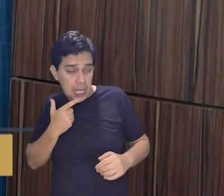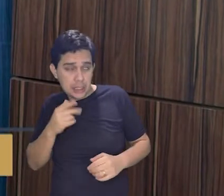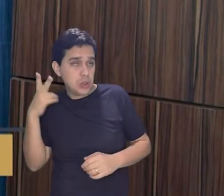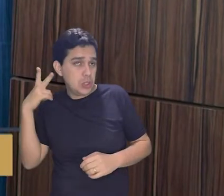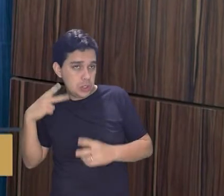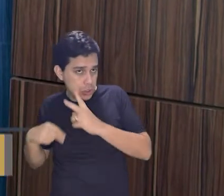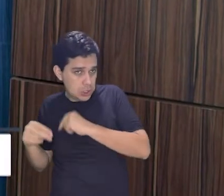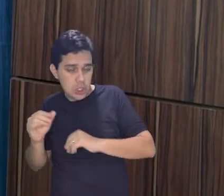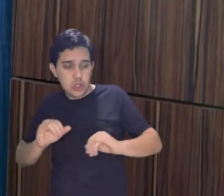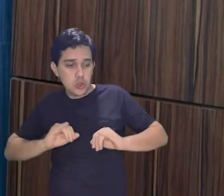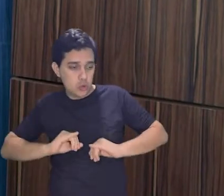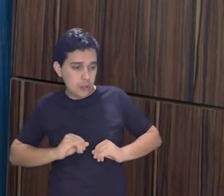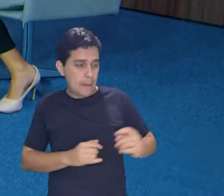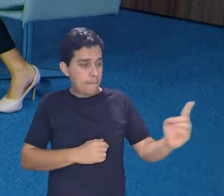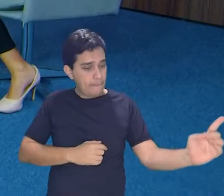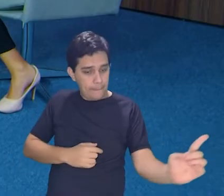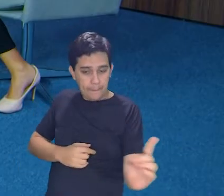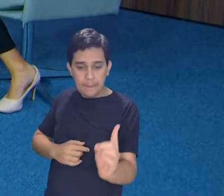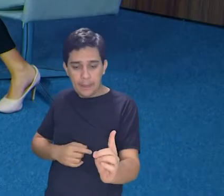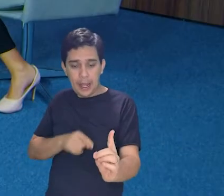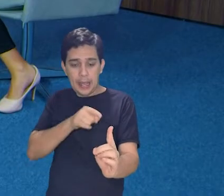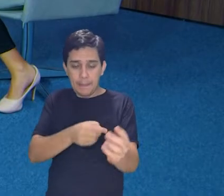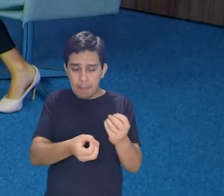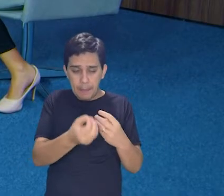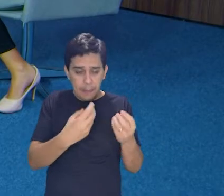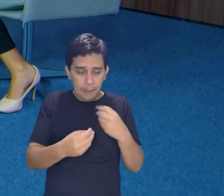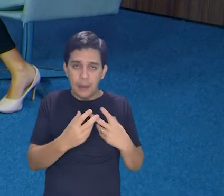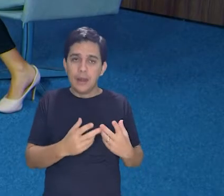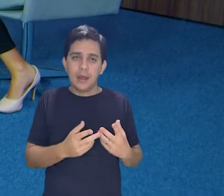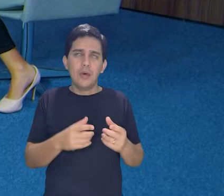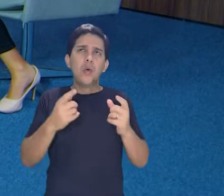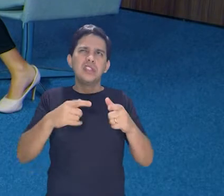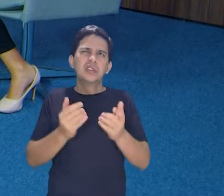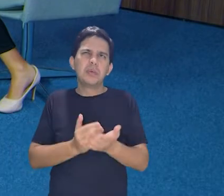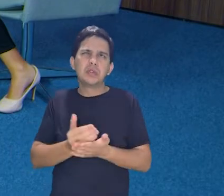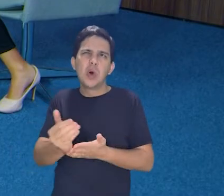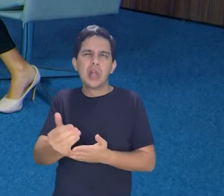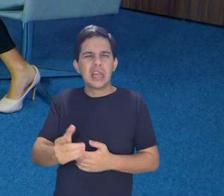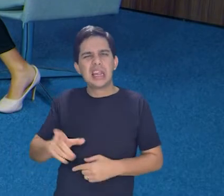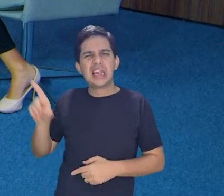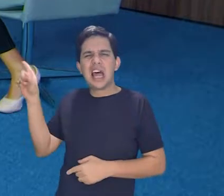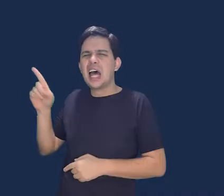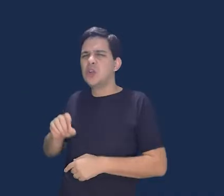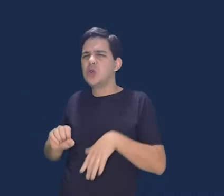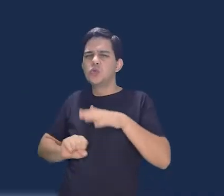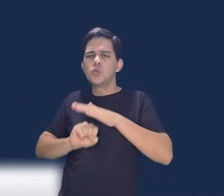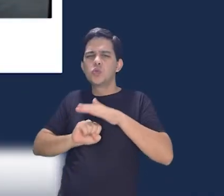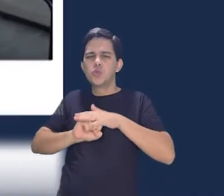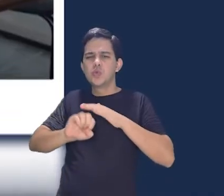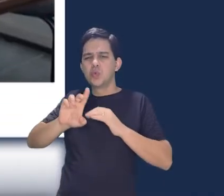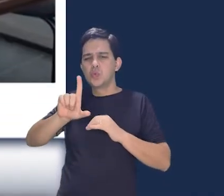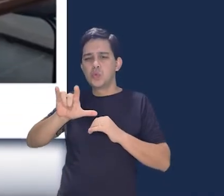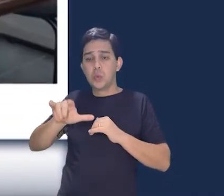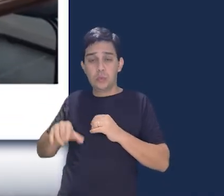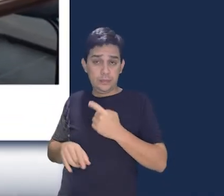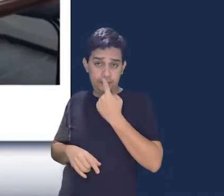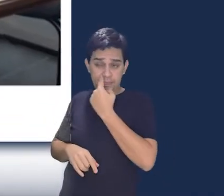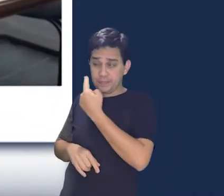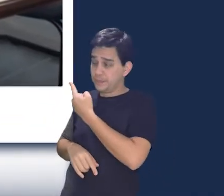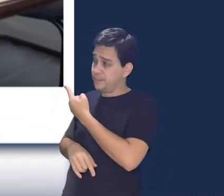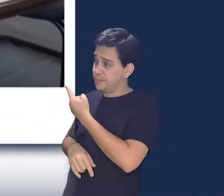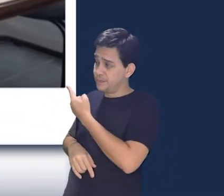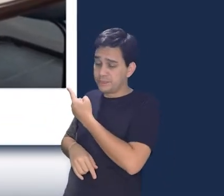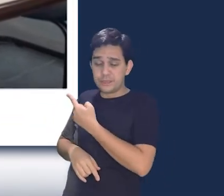para o Brasil. Começou essa experiência no Rio Grande do Sul, de já haver esse cuidado de ter uma sala separada da sala de audiência para que a criança fosse